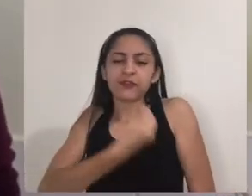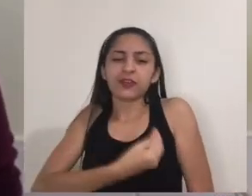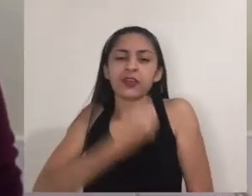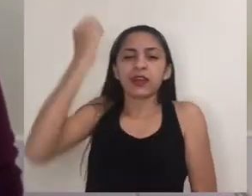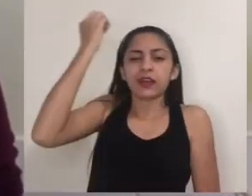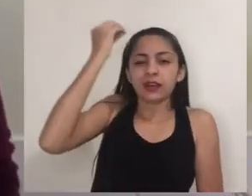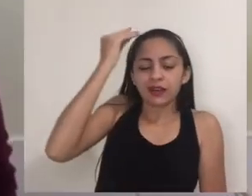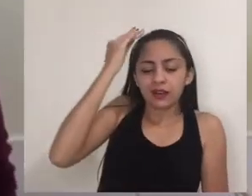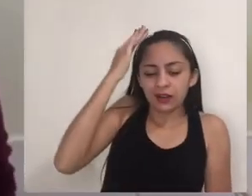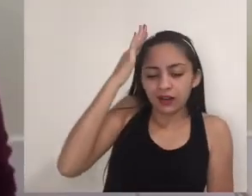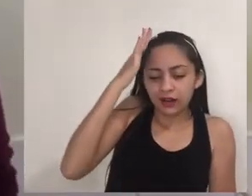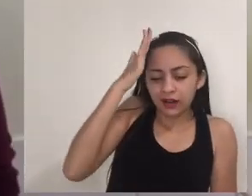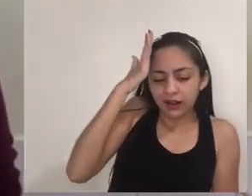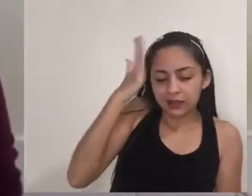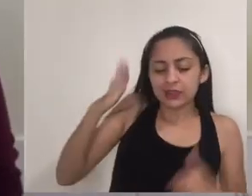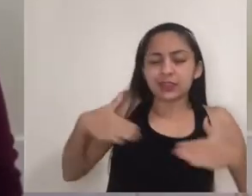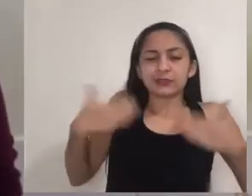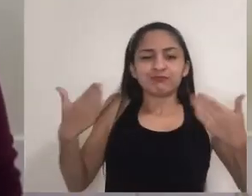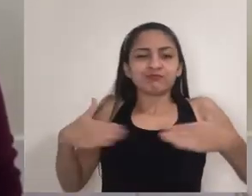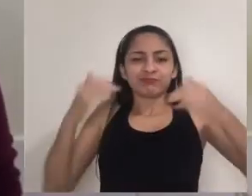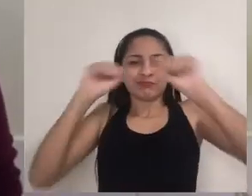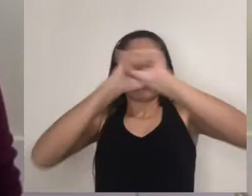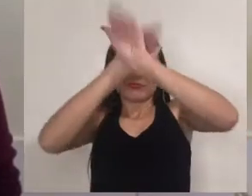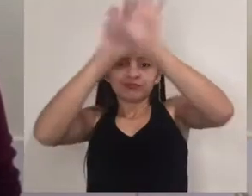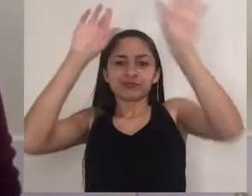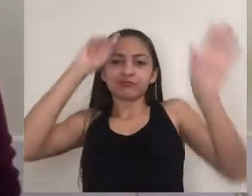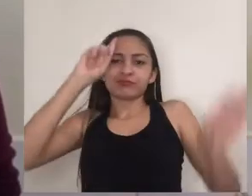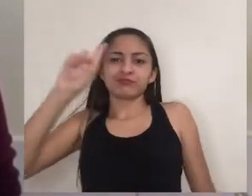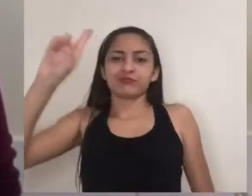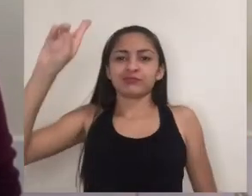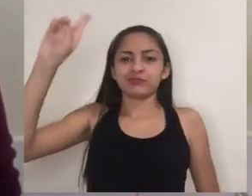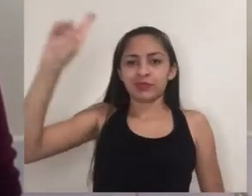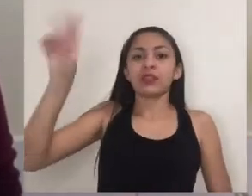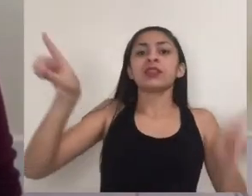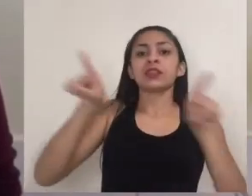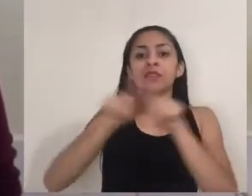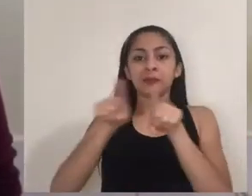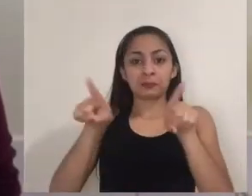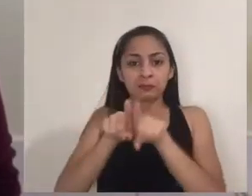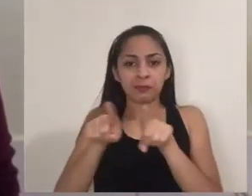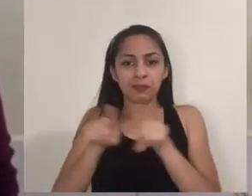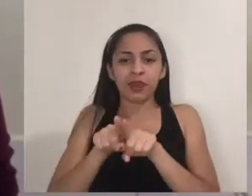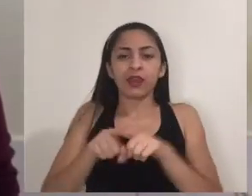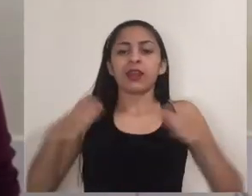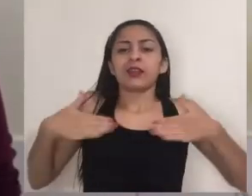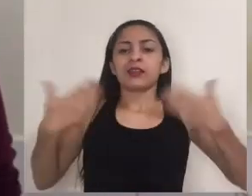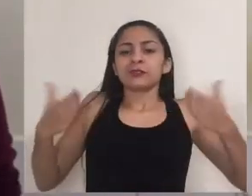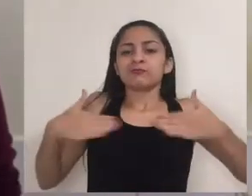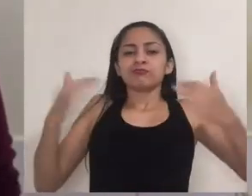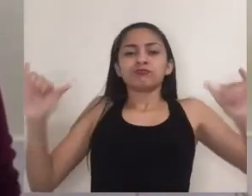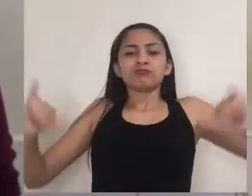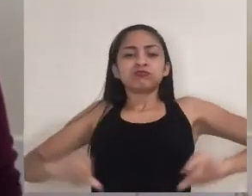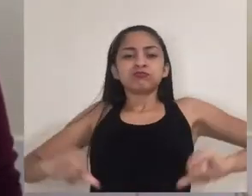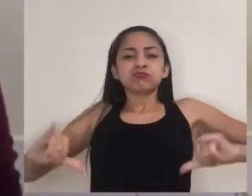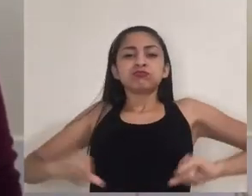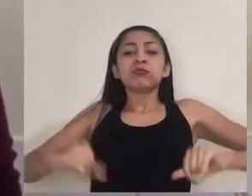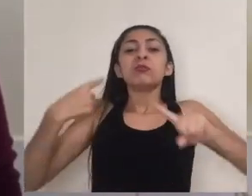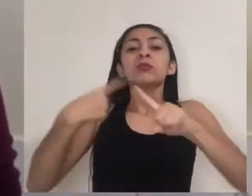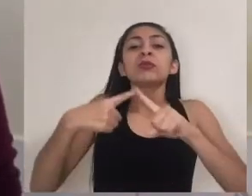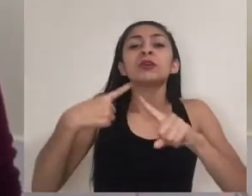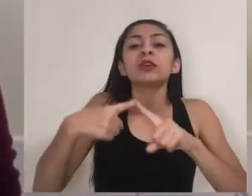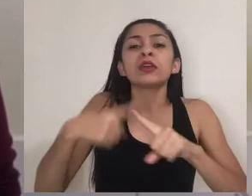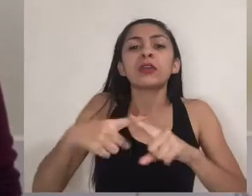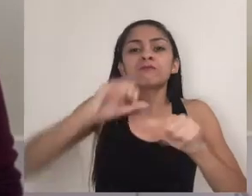Deus. E não somente isto, mas também nos gloriamos nas próprias tribulações, sabendo que a tribulação produz